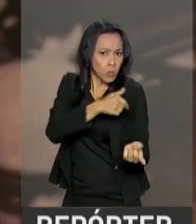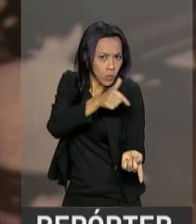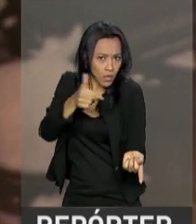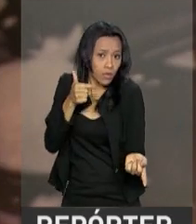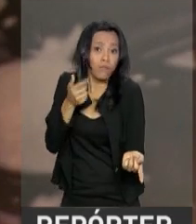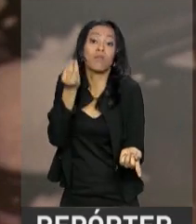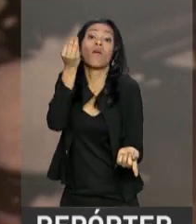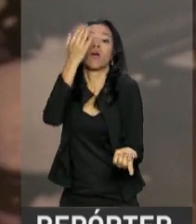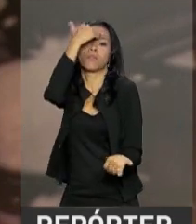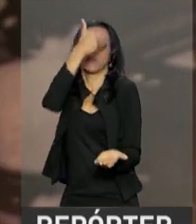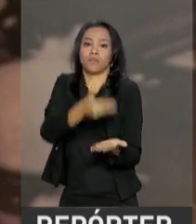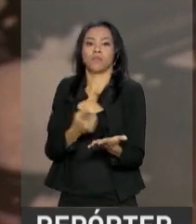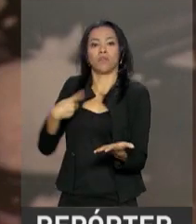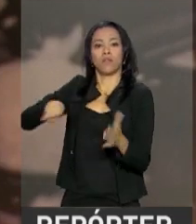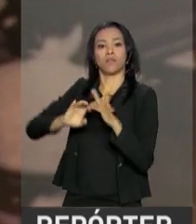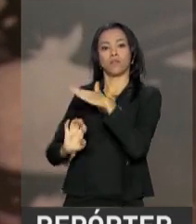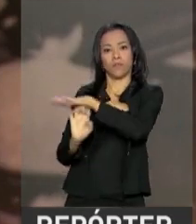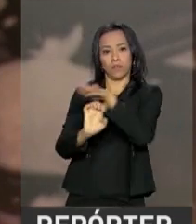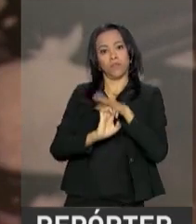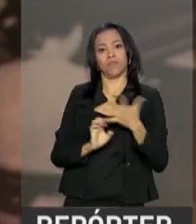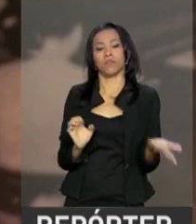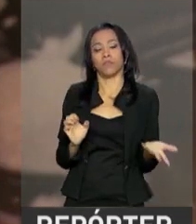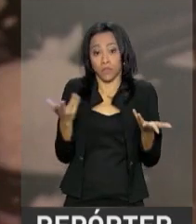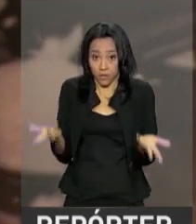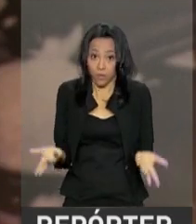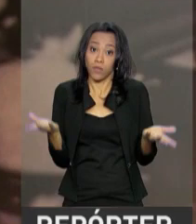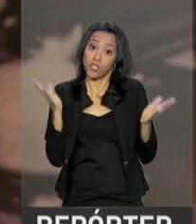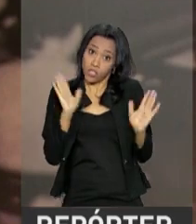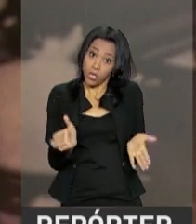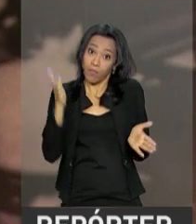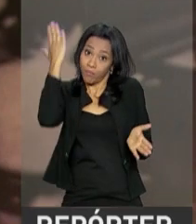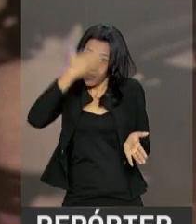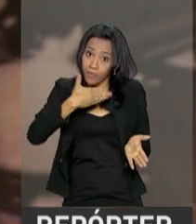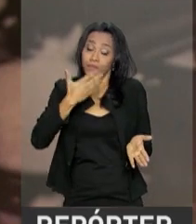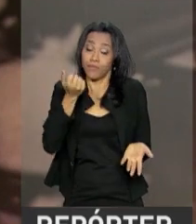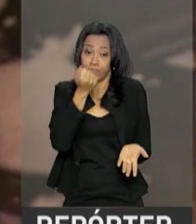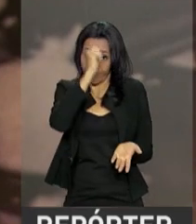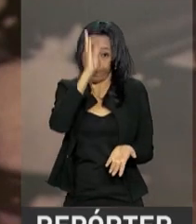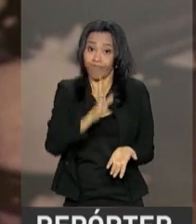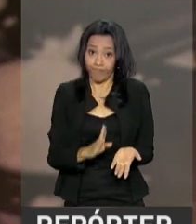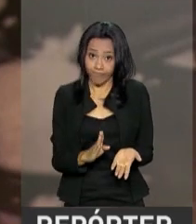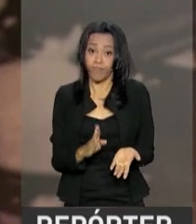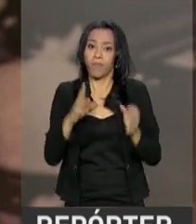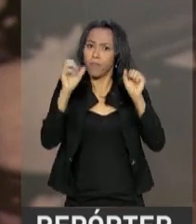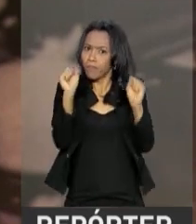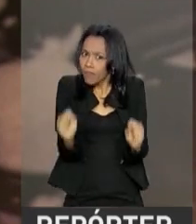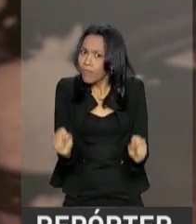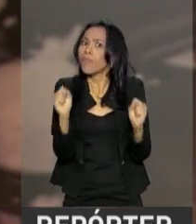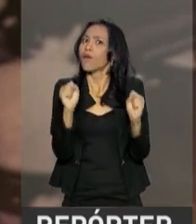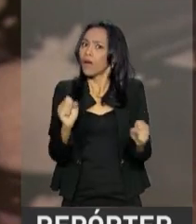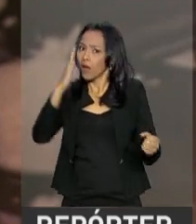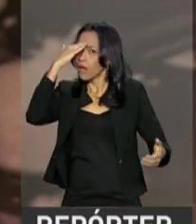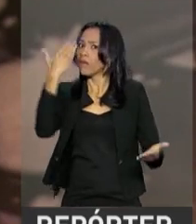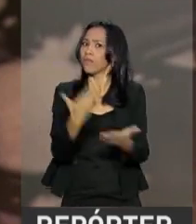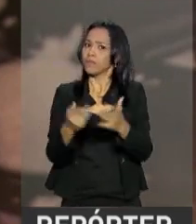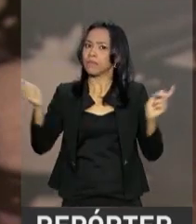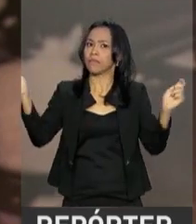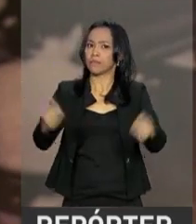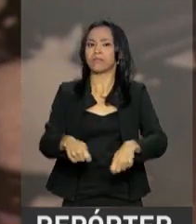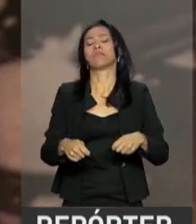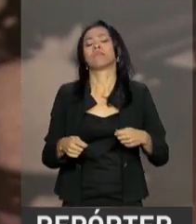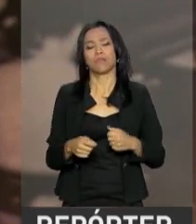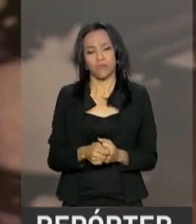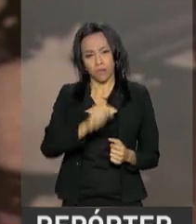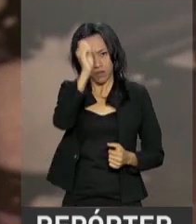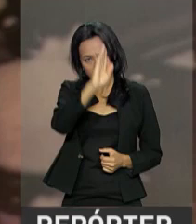que essas empresas possam realmente investir. Então está mostrando que o Brasil pode ser acreditado, o Brasil tem